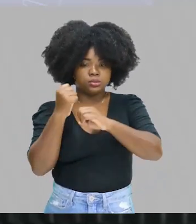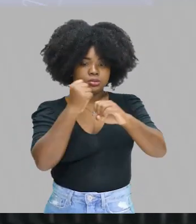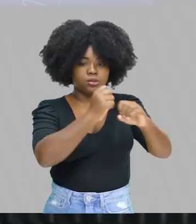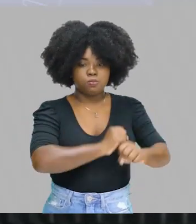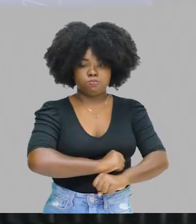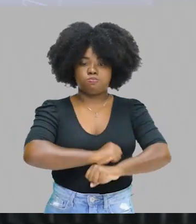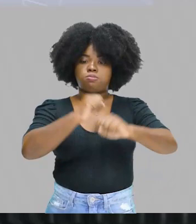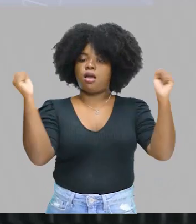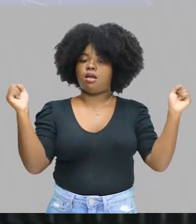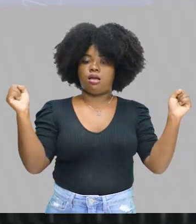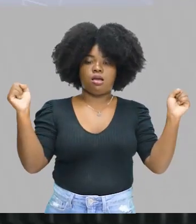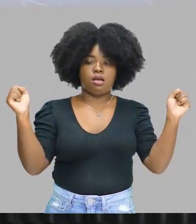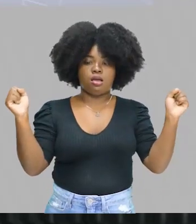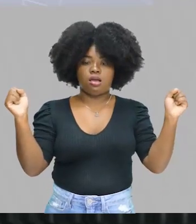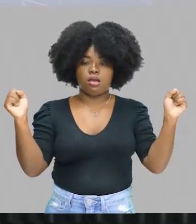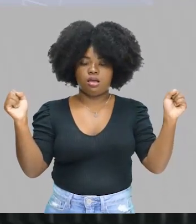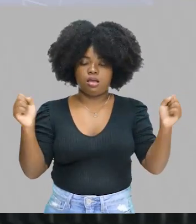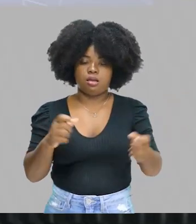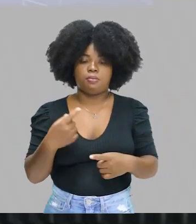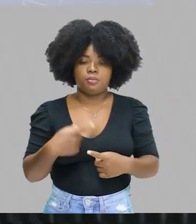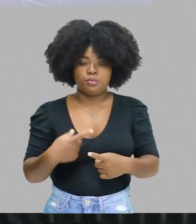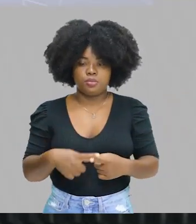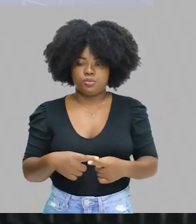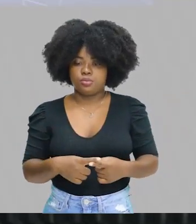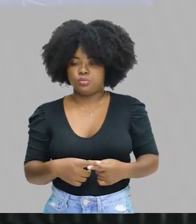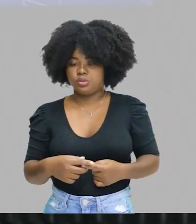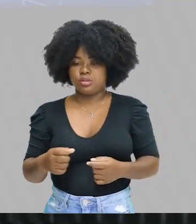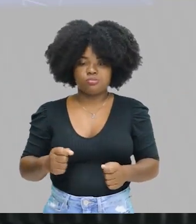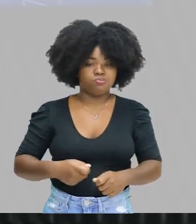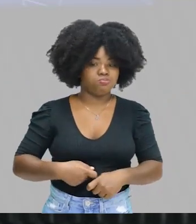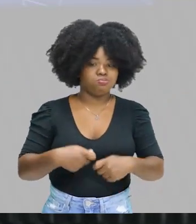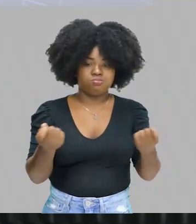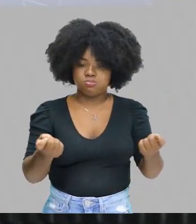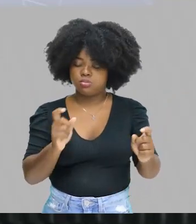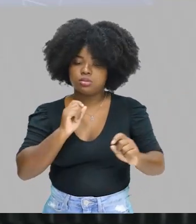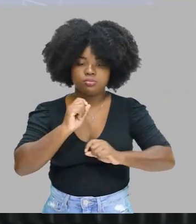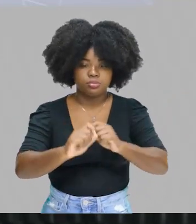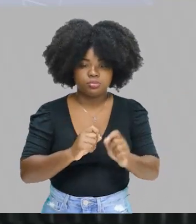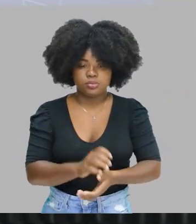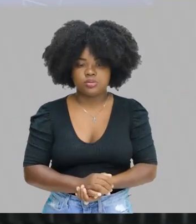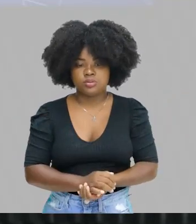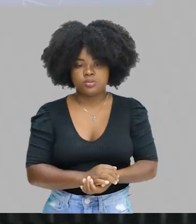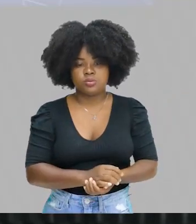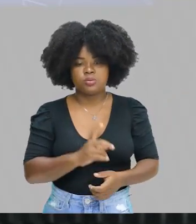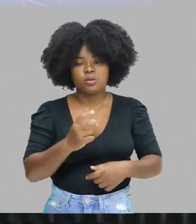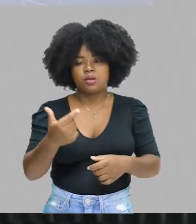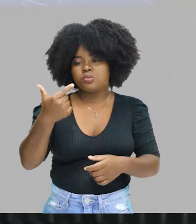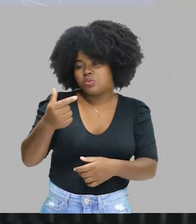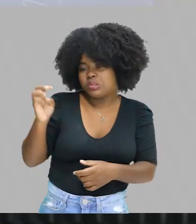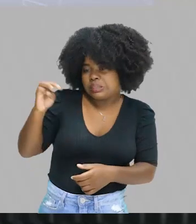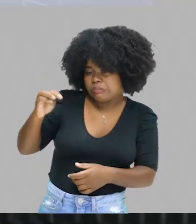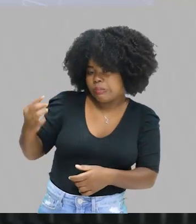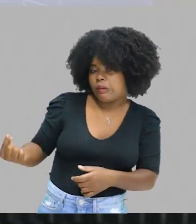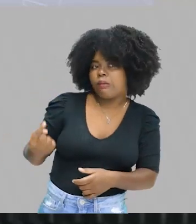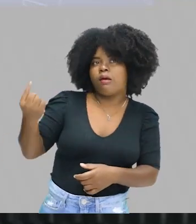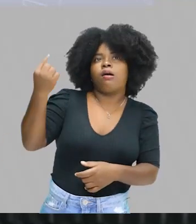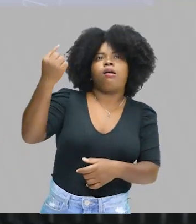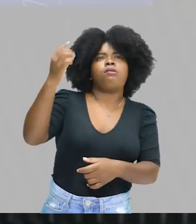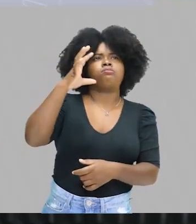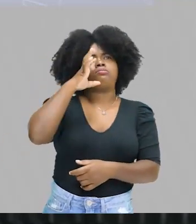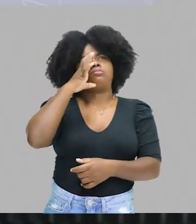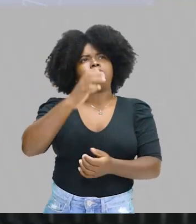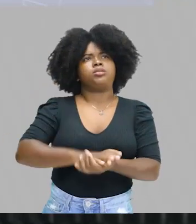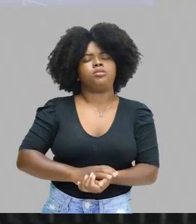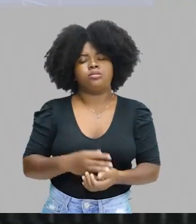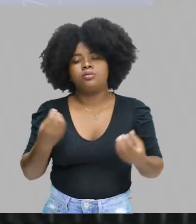porque você não pode fundir uma estátua equestre, por exemplo, de 2 metros de altura, no molde. Ele racha, não tem estrutura.